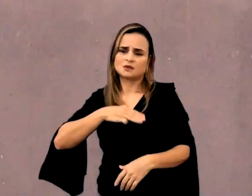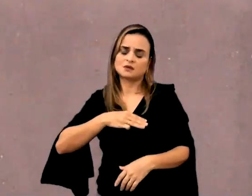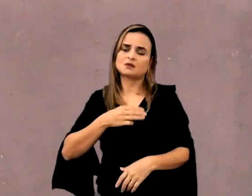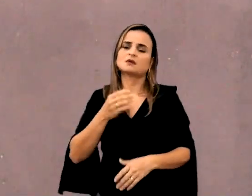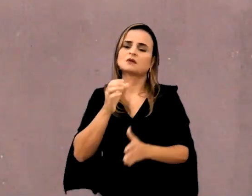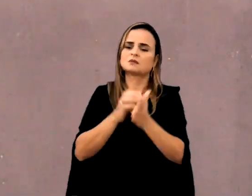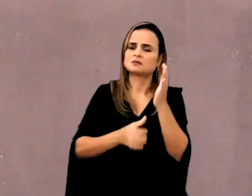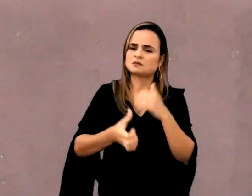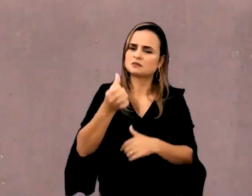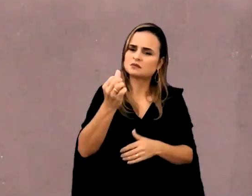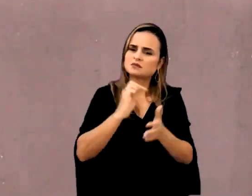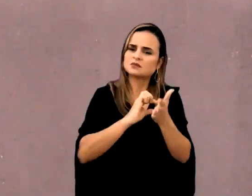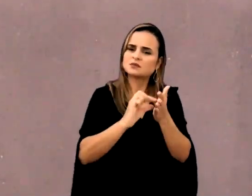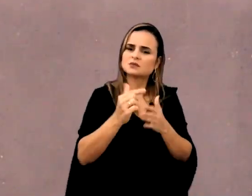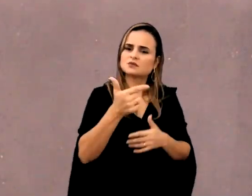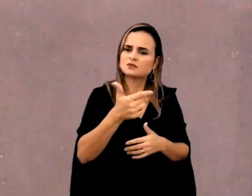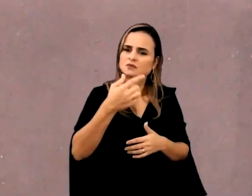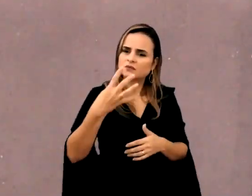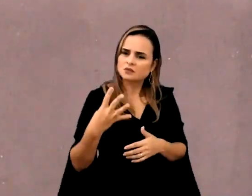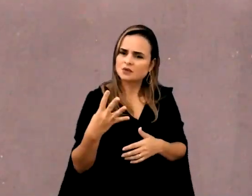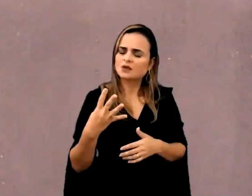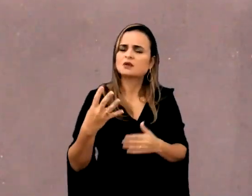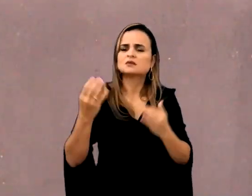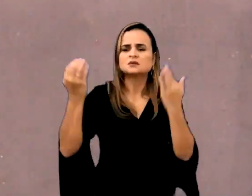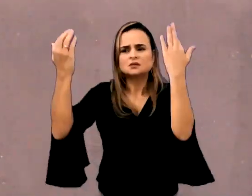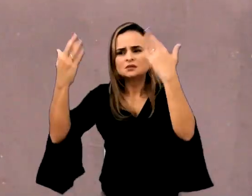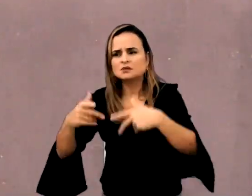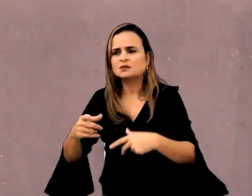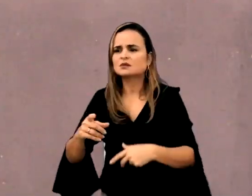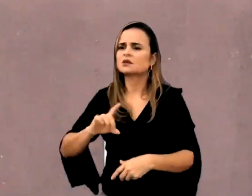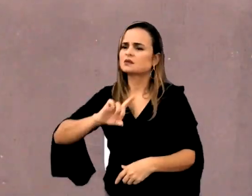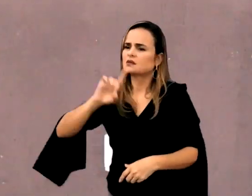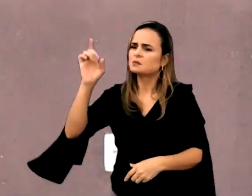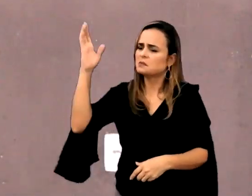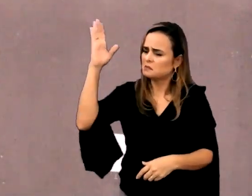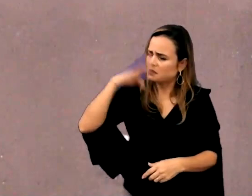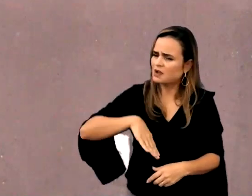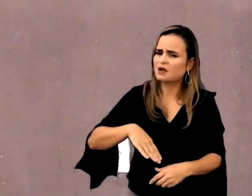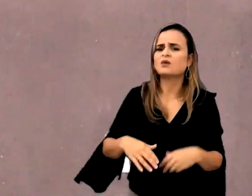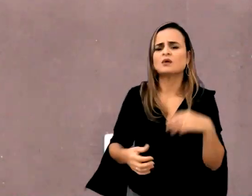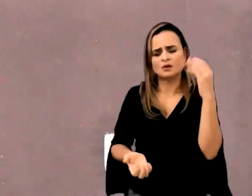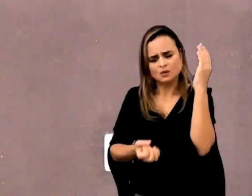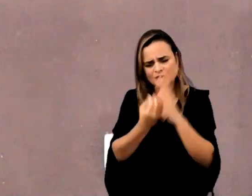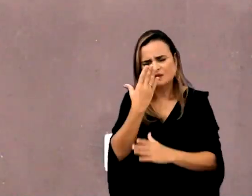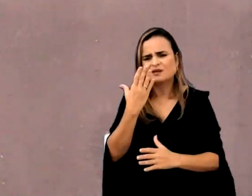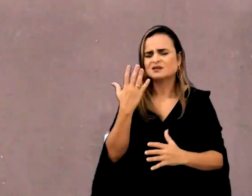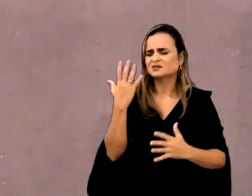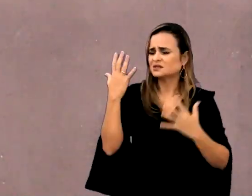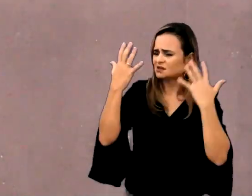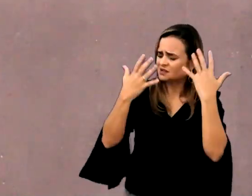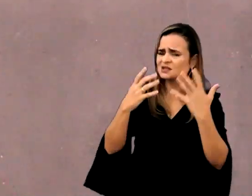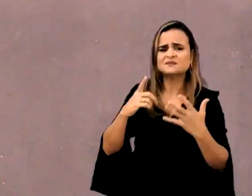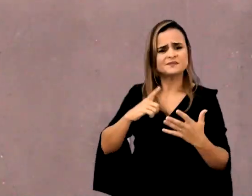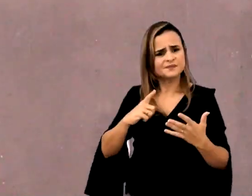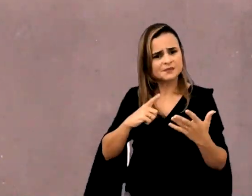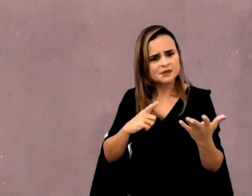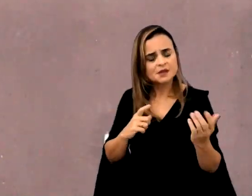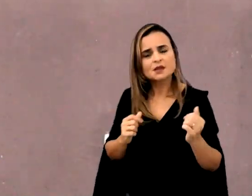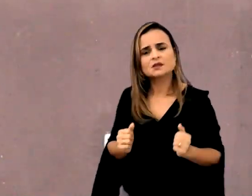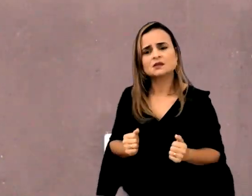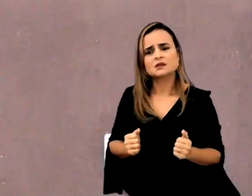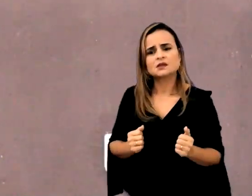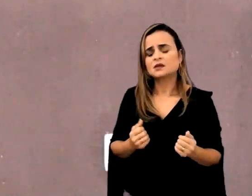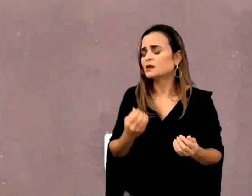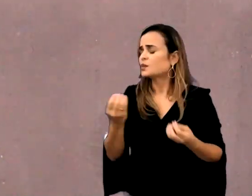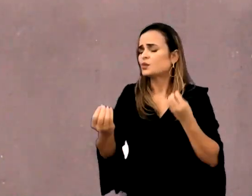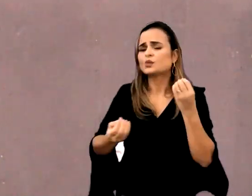6,34, o dia mau vai vir e vai nos cercar. E aí,